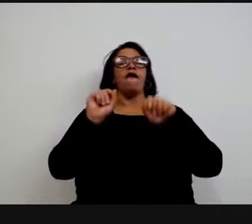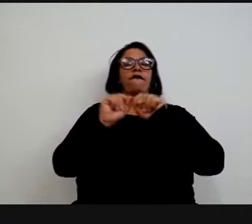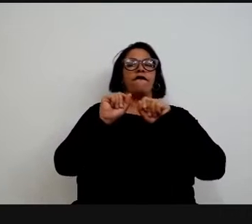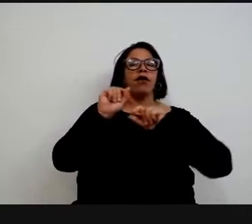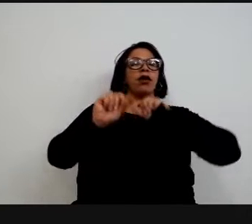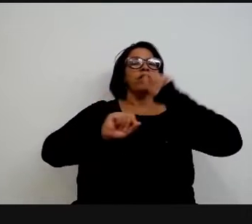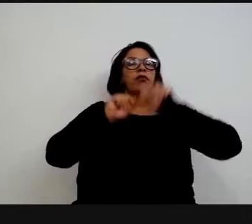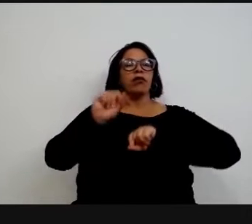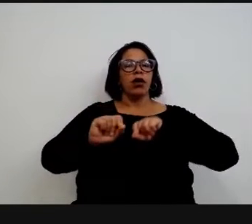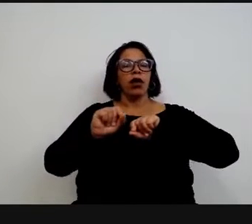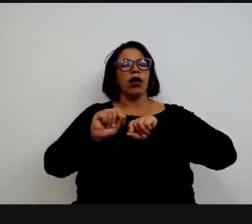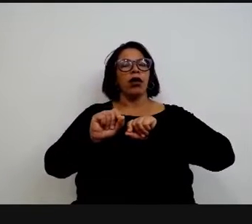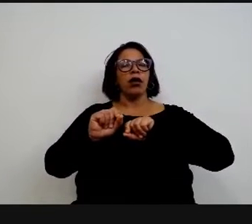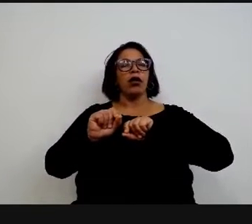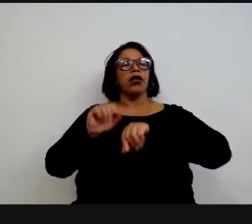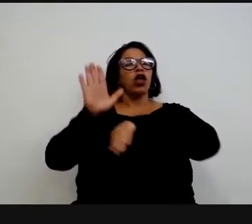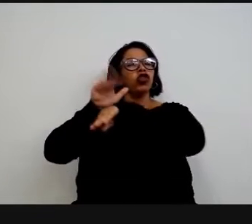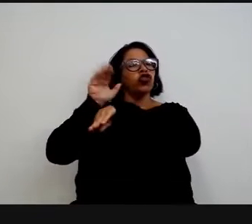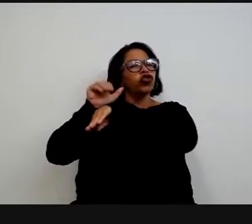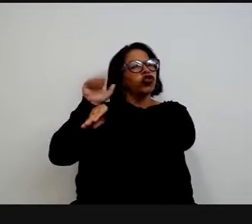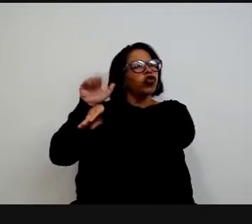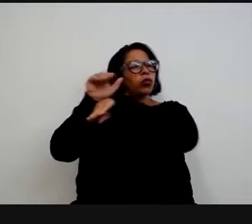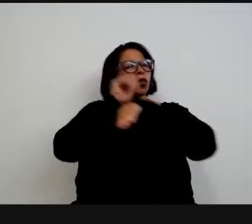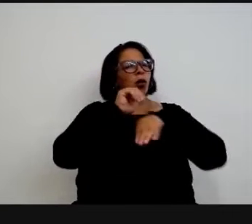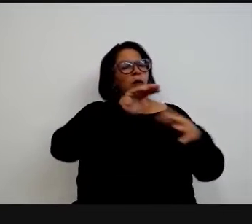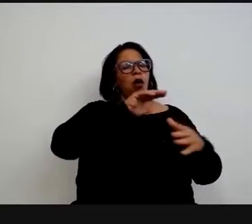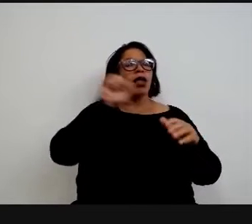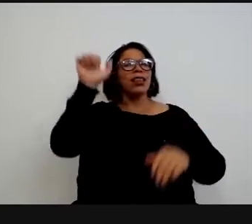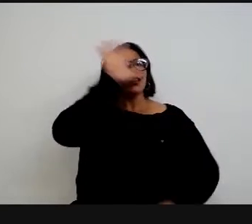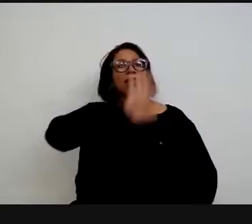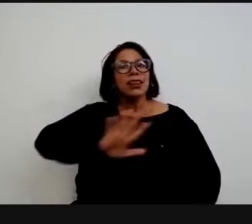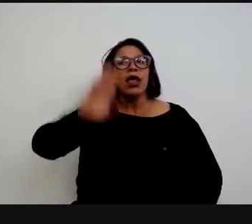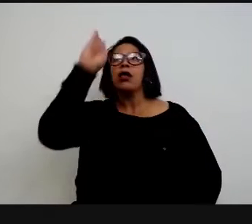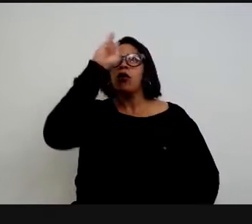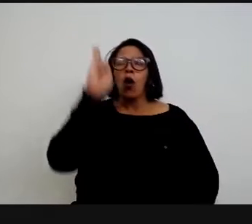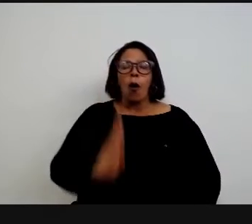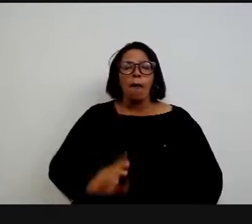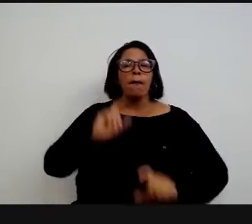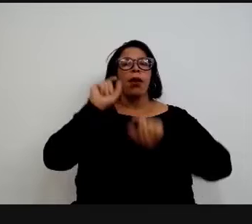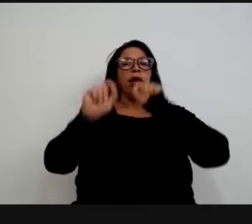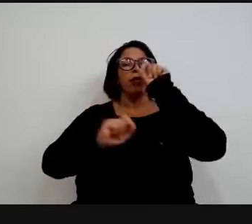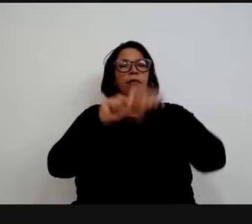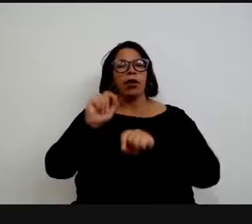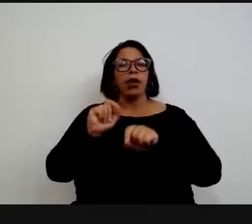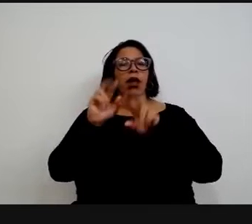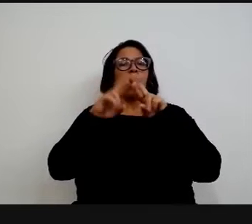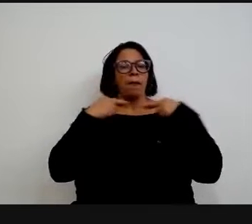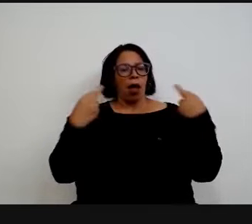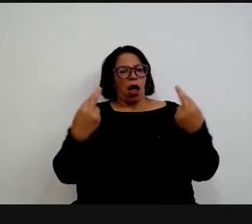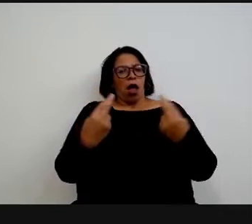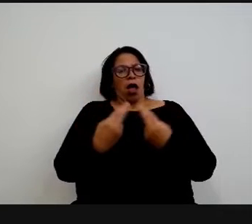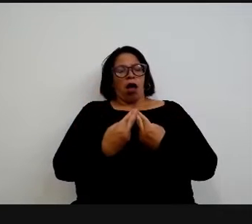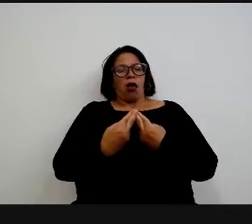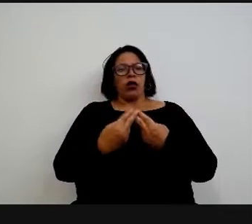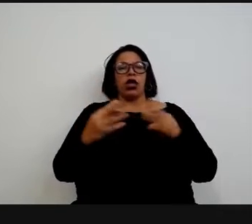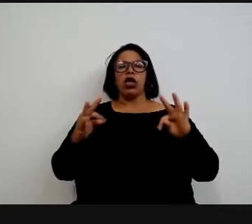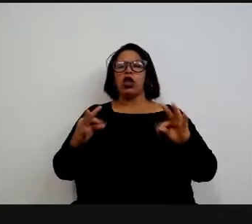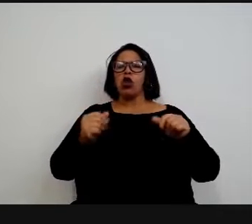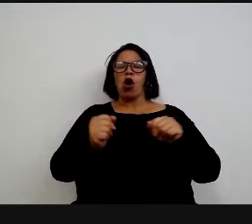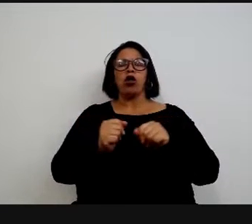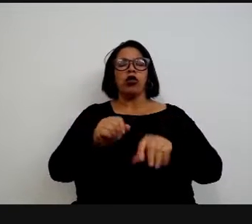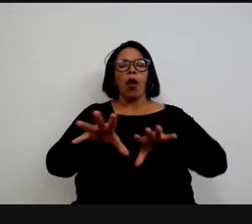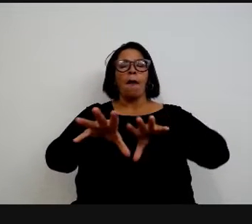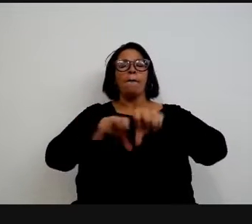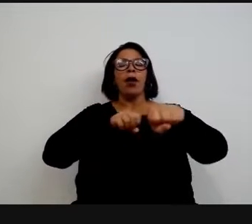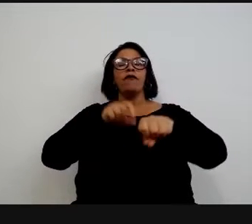fez uma convocação, né, a nível nacional, para reunir competências aí pelo país,